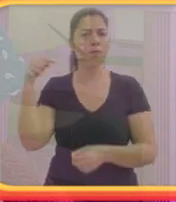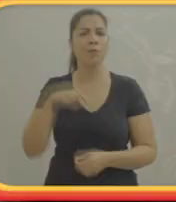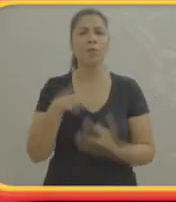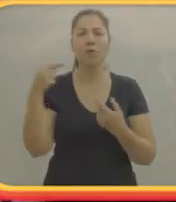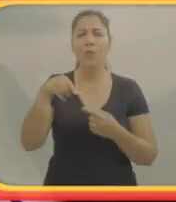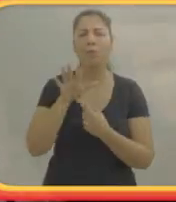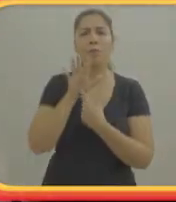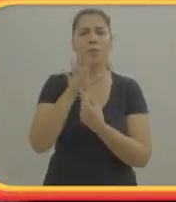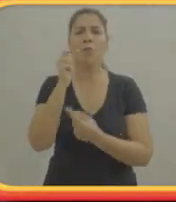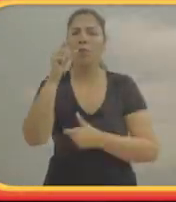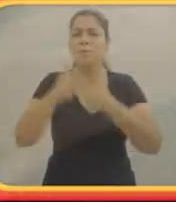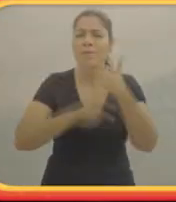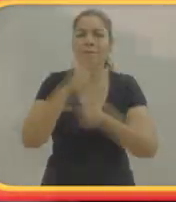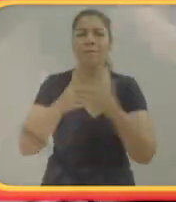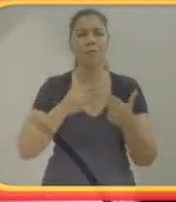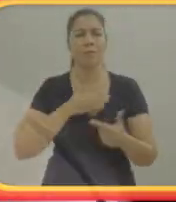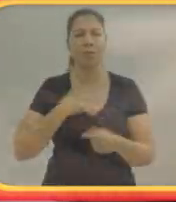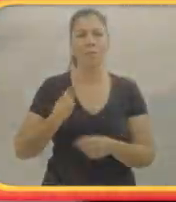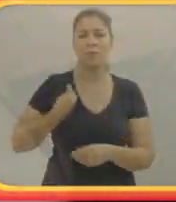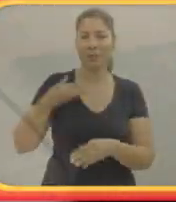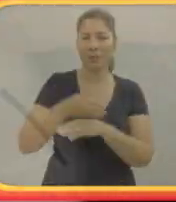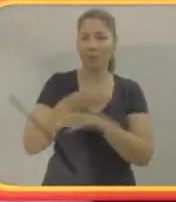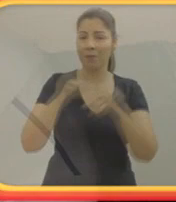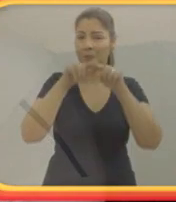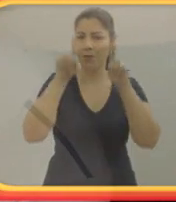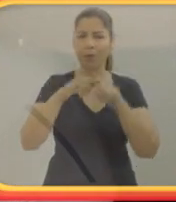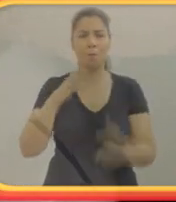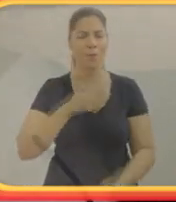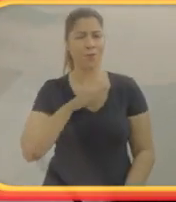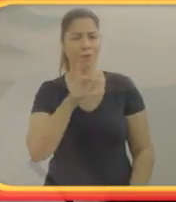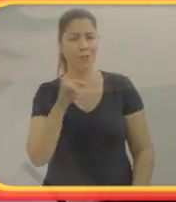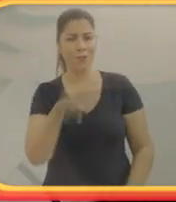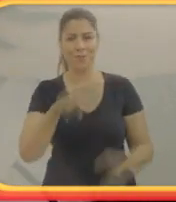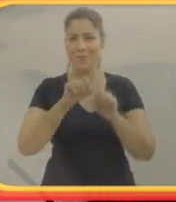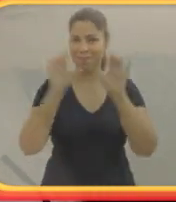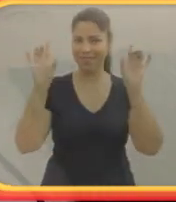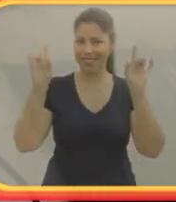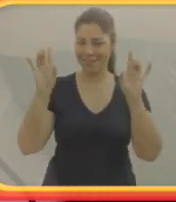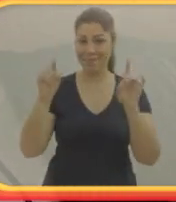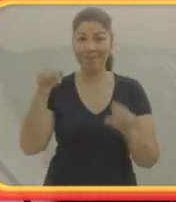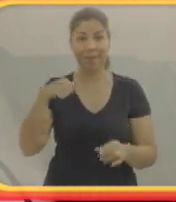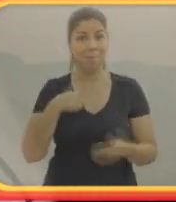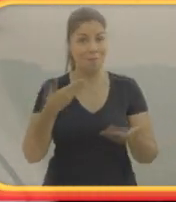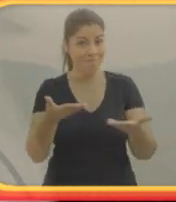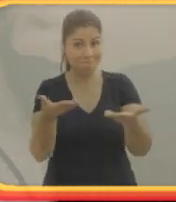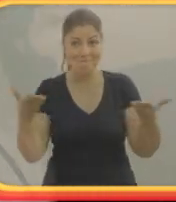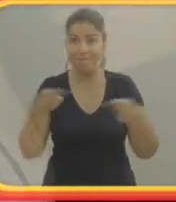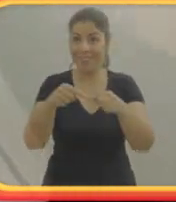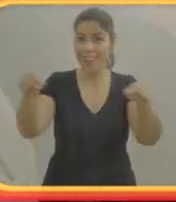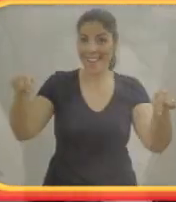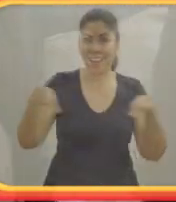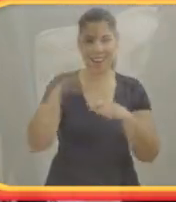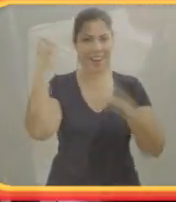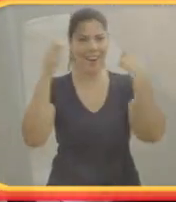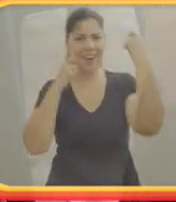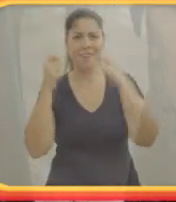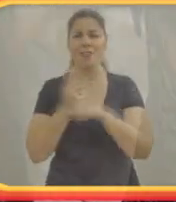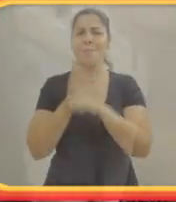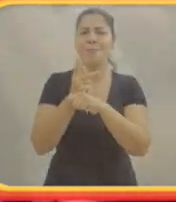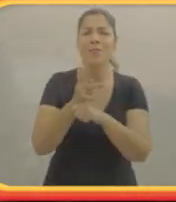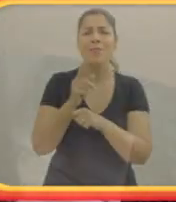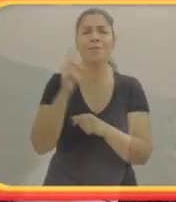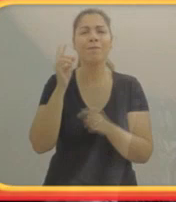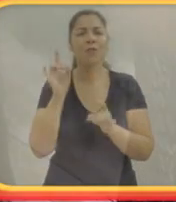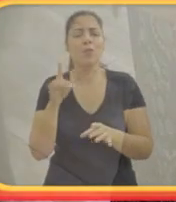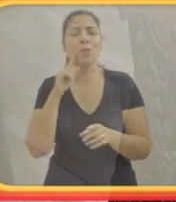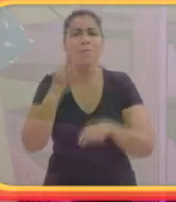cerebral. E hoje eu estou aqui para mostrar um pouco do meu trabalho e participar do quadro Do Meu Jeito, do